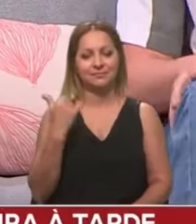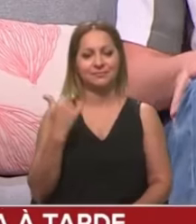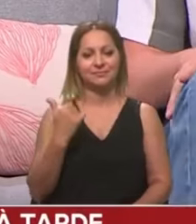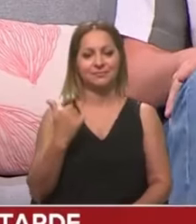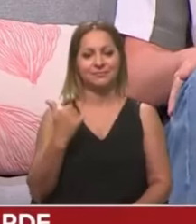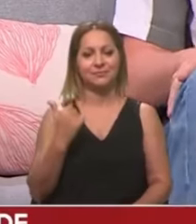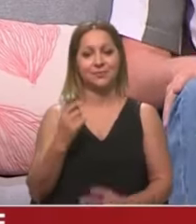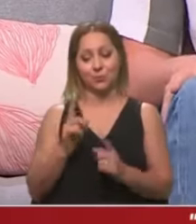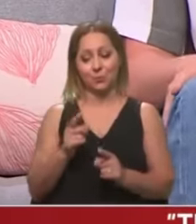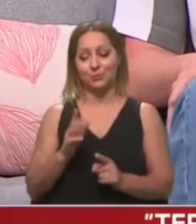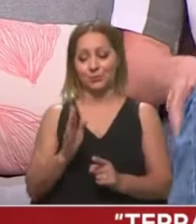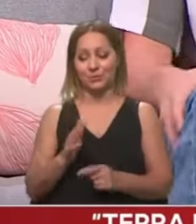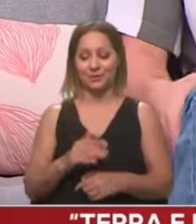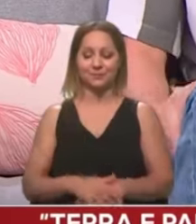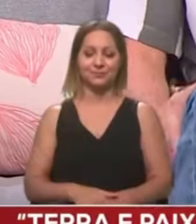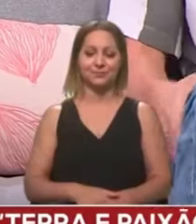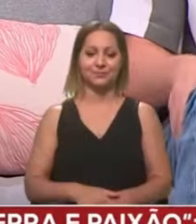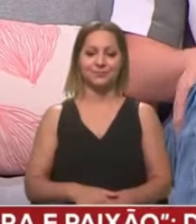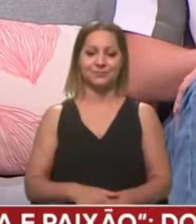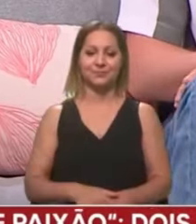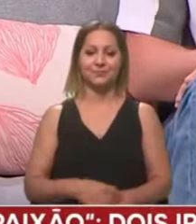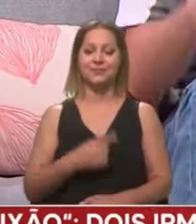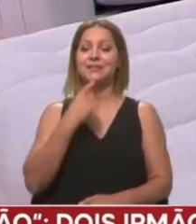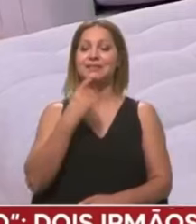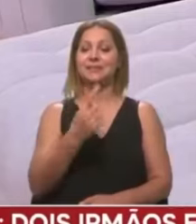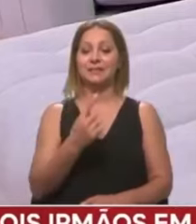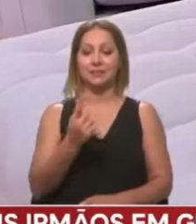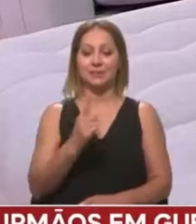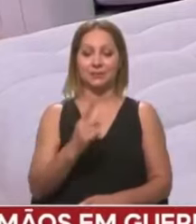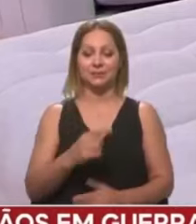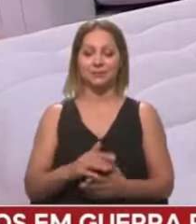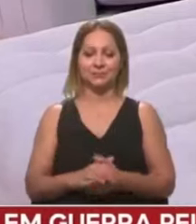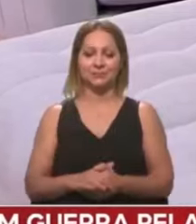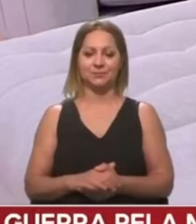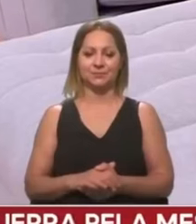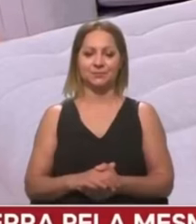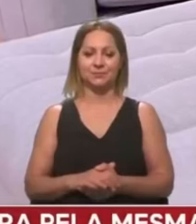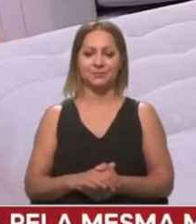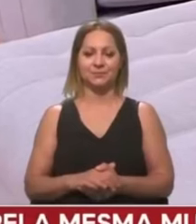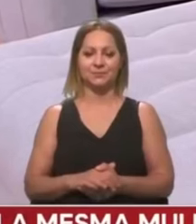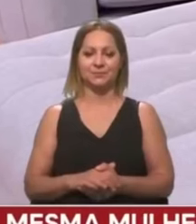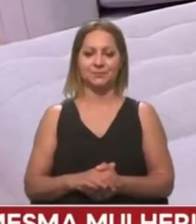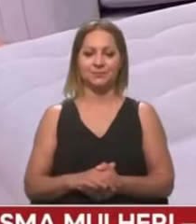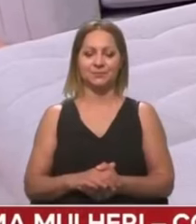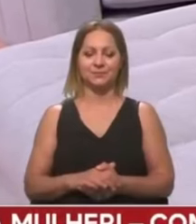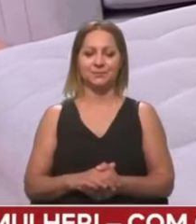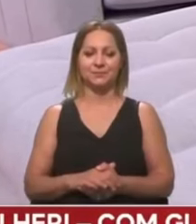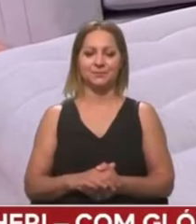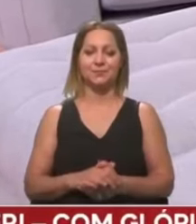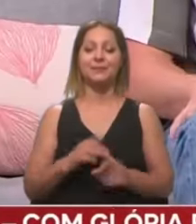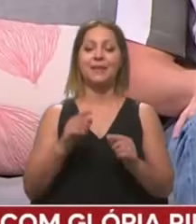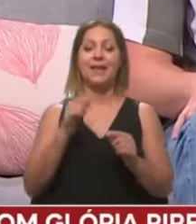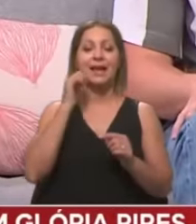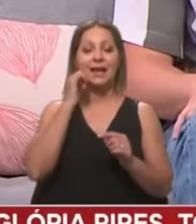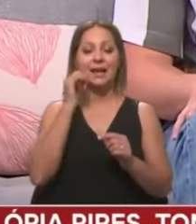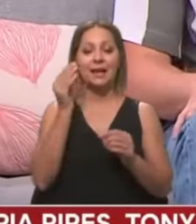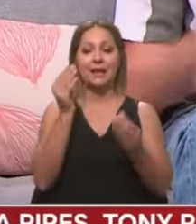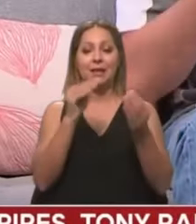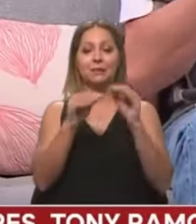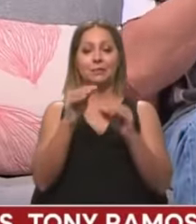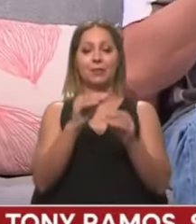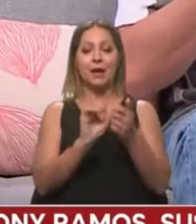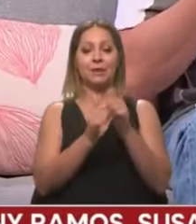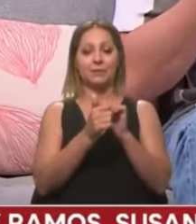já começou. Mas não digam que é para vocês saberem as vossas respostas. Ok, pronto. Segunda pergunta: quem é que improvisa mais durante as